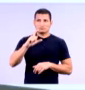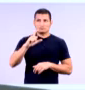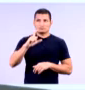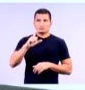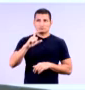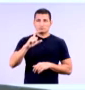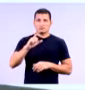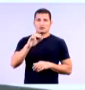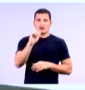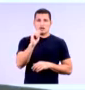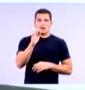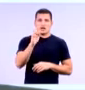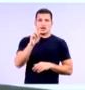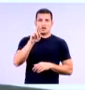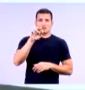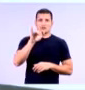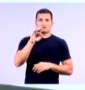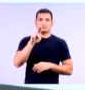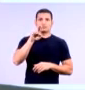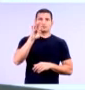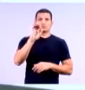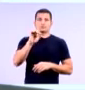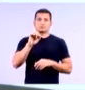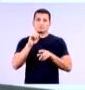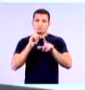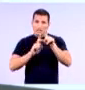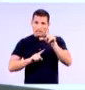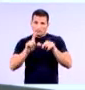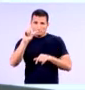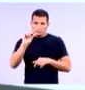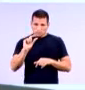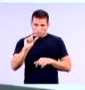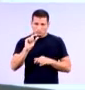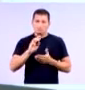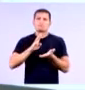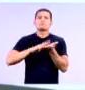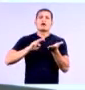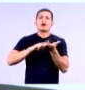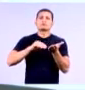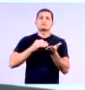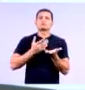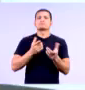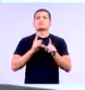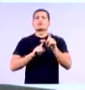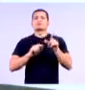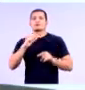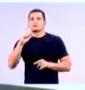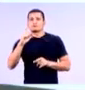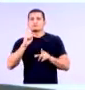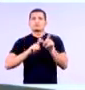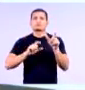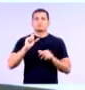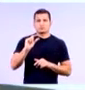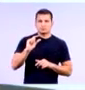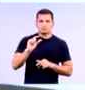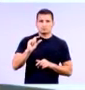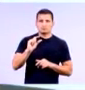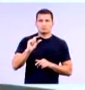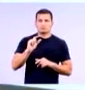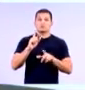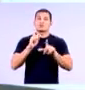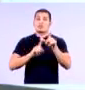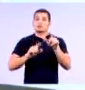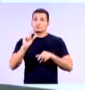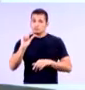atributos iniciam com letra minúscula. E os métodos iniciam com letra maiúscula ou letra minúscula? Iniciam com